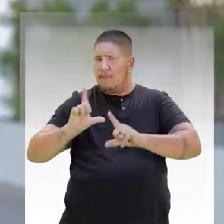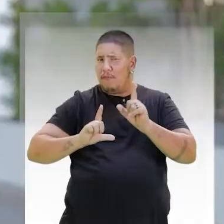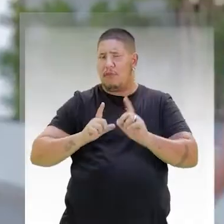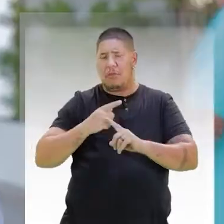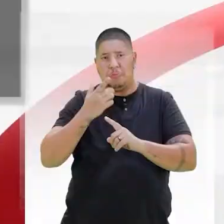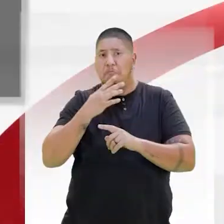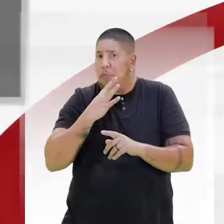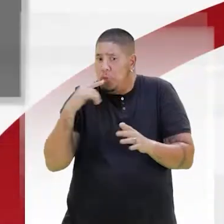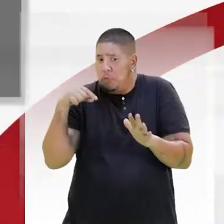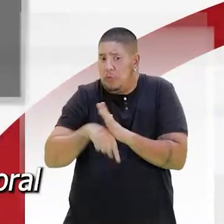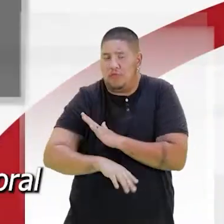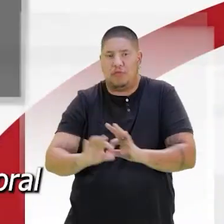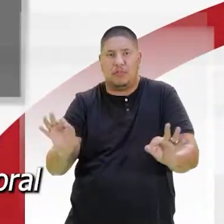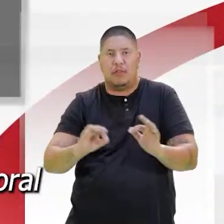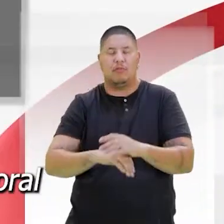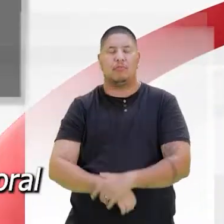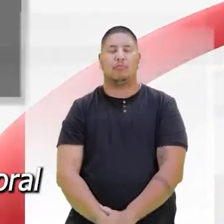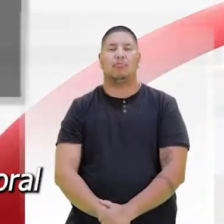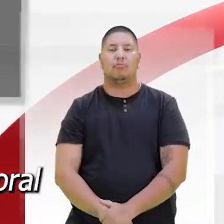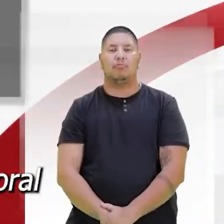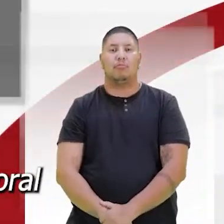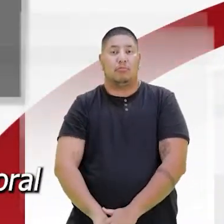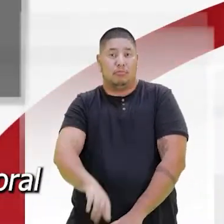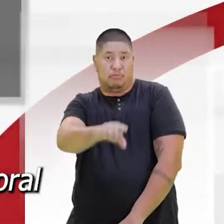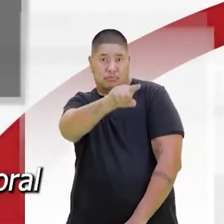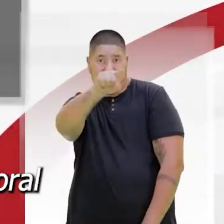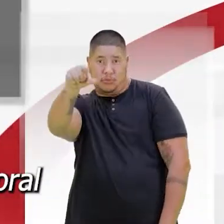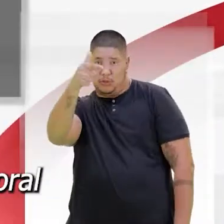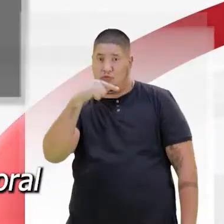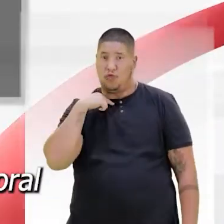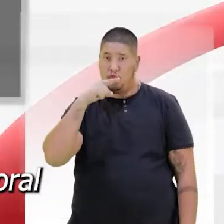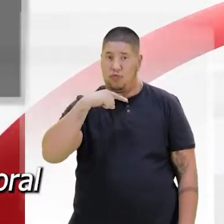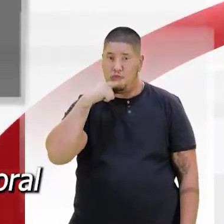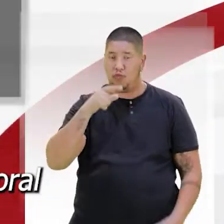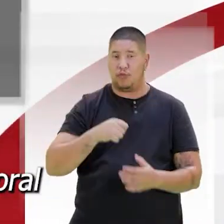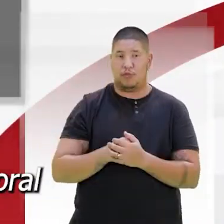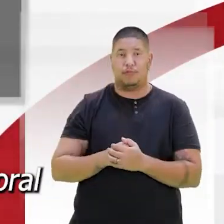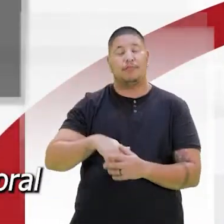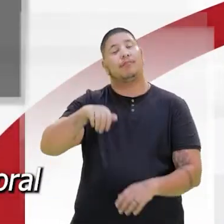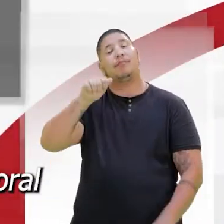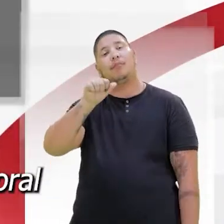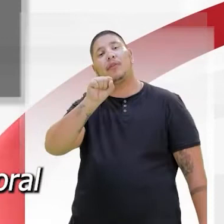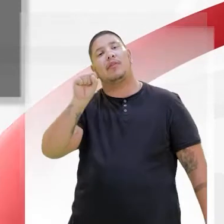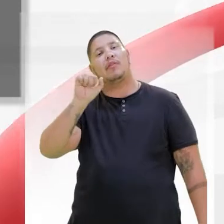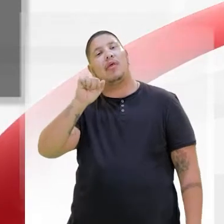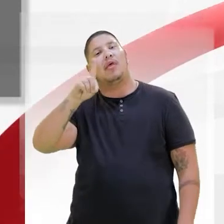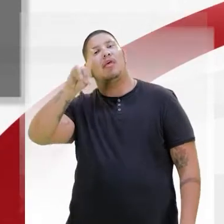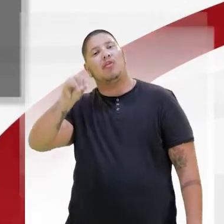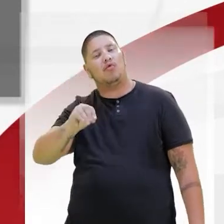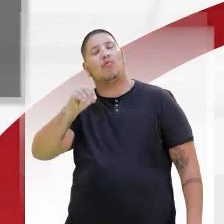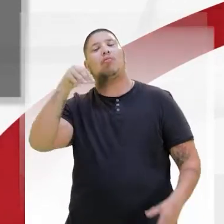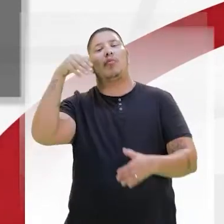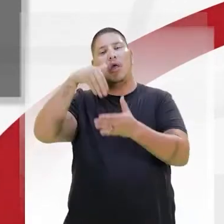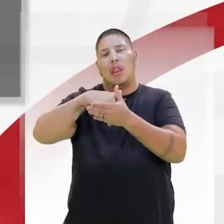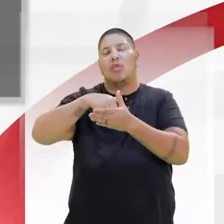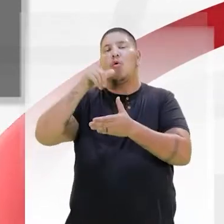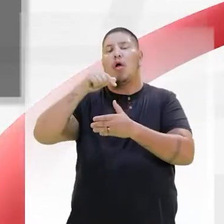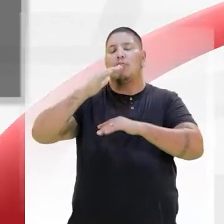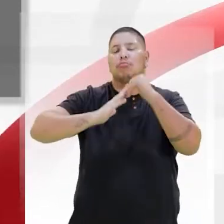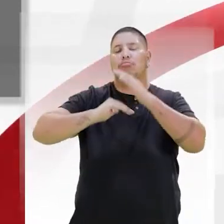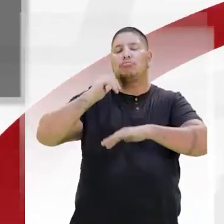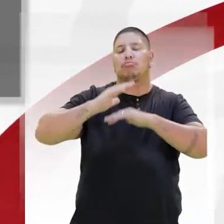sei a fundo. Para não ter mais dúvida, o assédio eleitoral é a prática por parte de